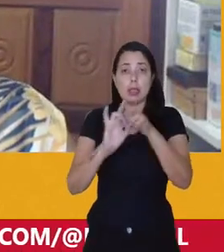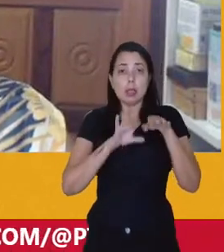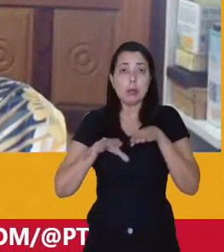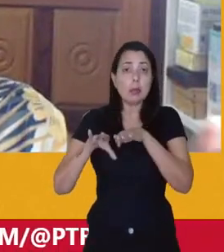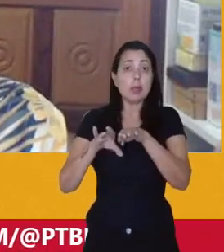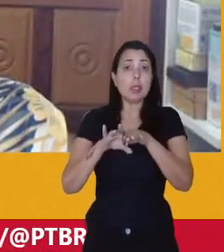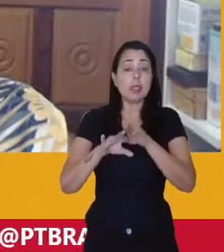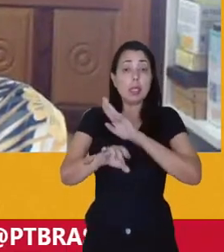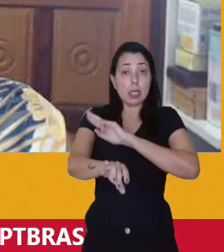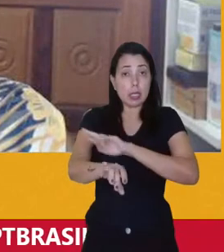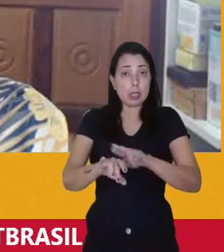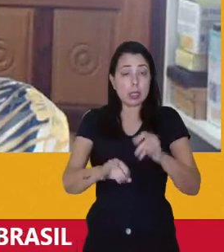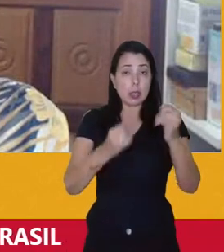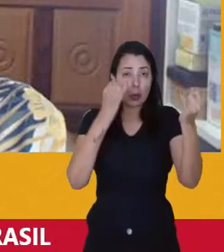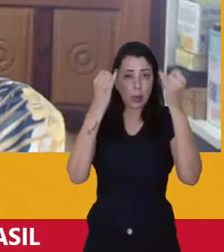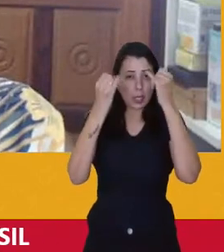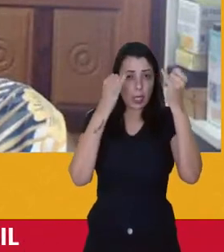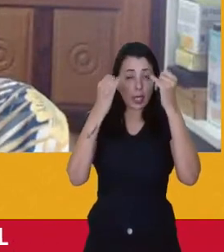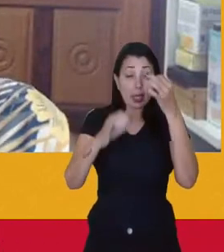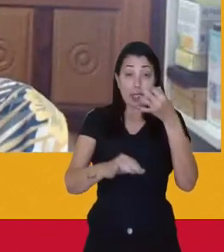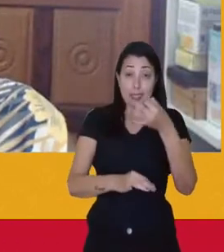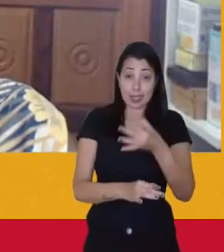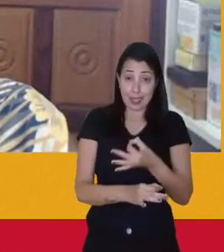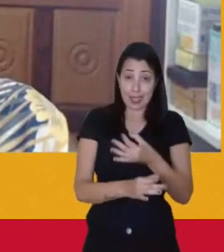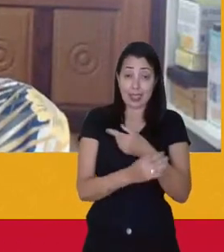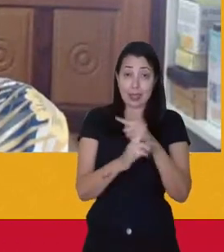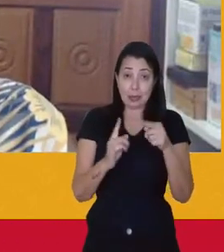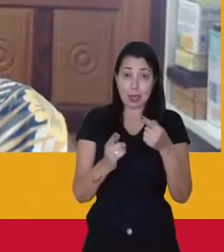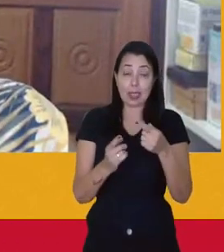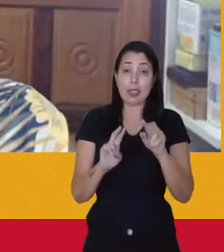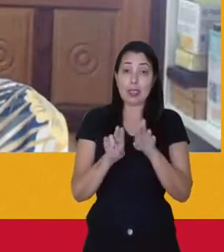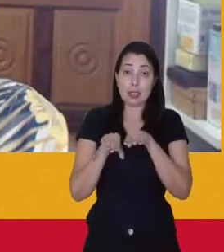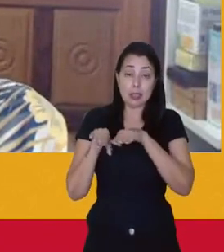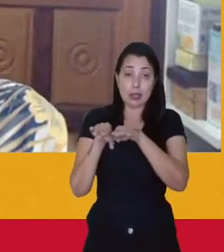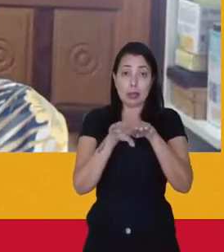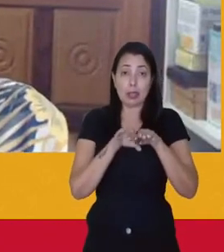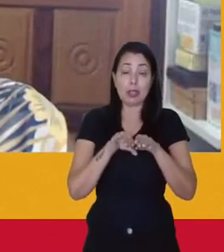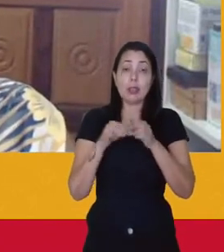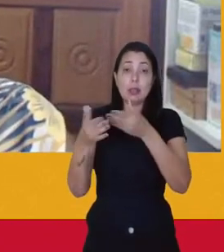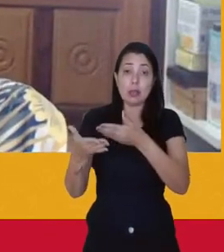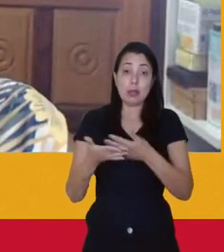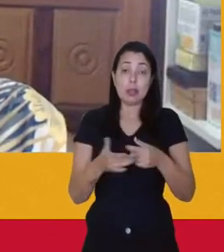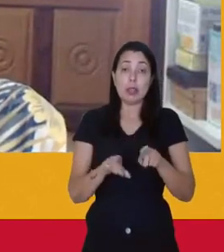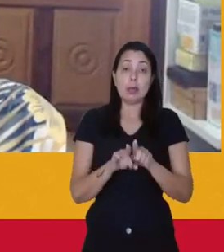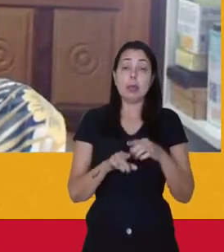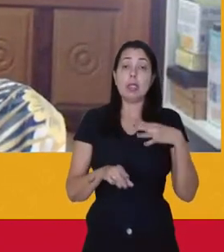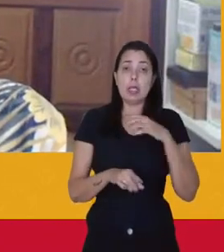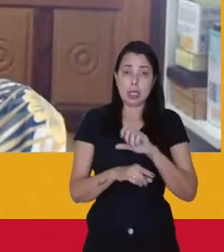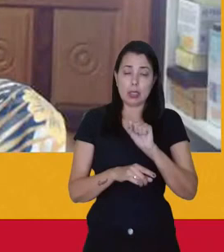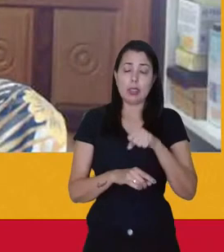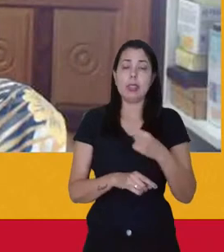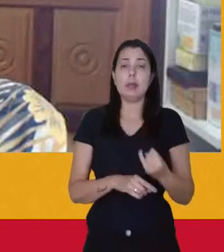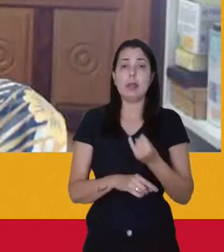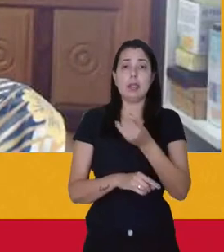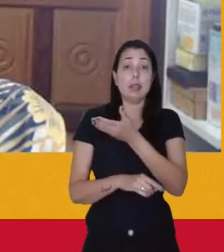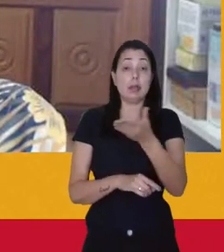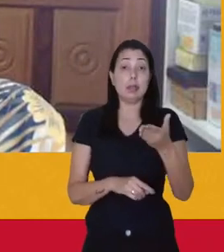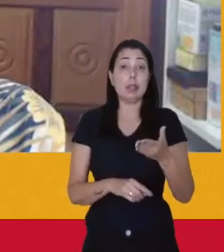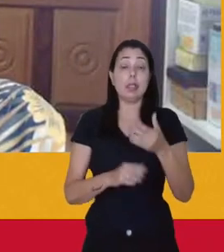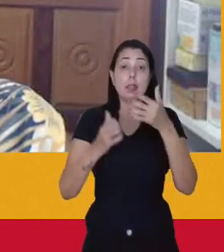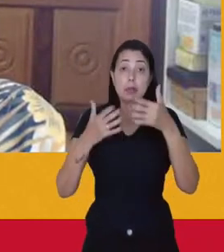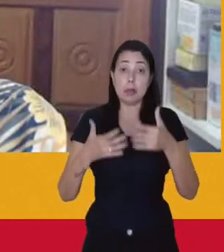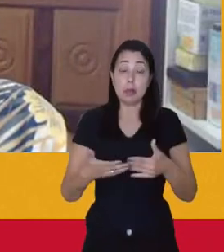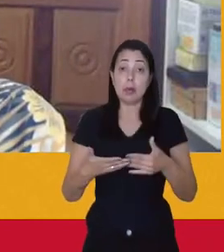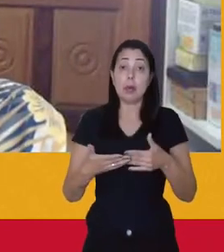sempre traz uma ideia de uma harmonia aonde tem conflito, e conflitos raciais, não é isso? Então, acho super importante isso que você e Cris